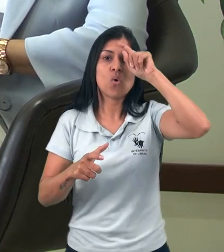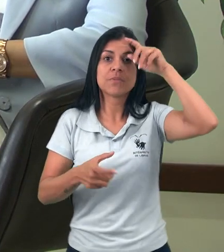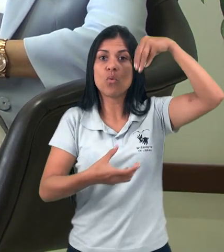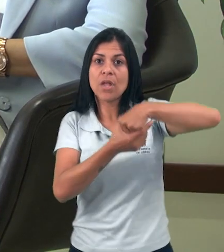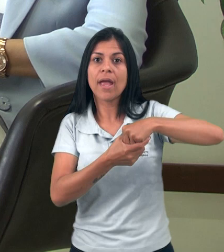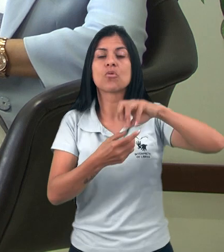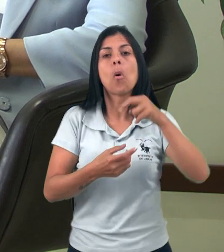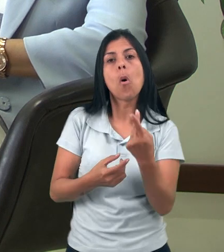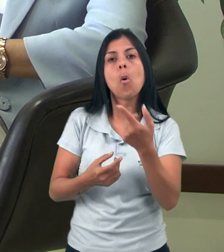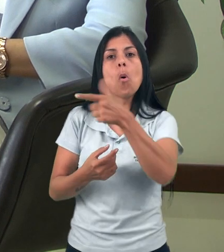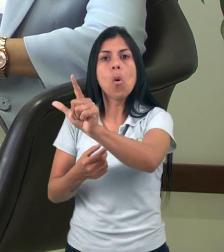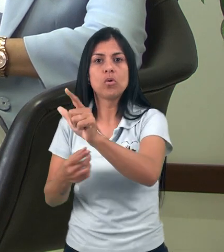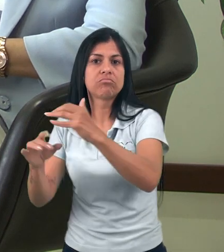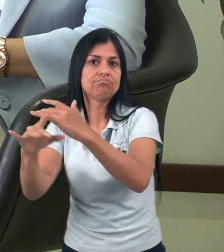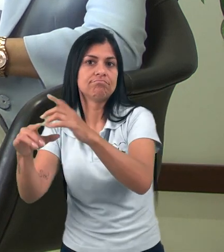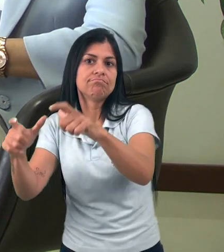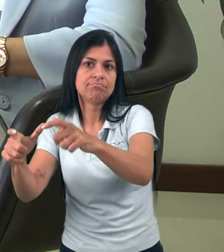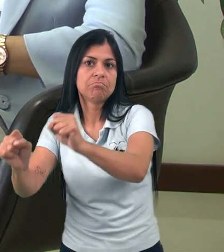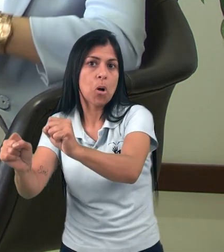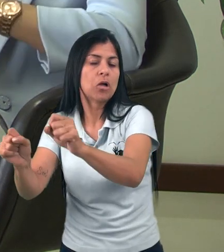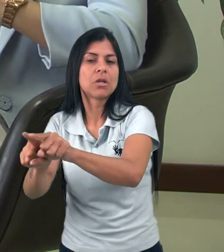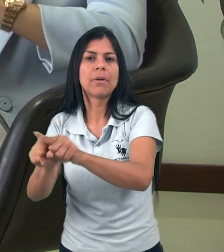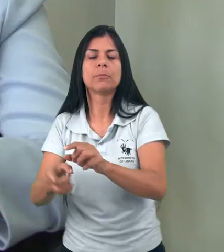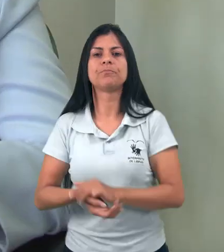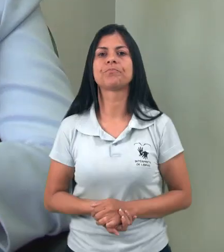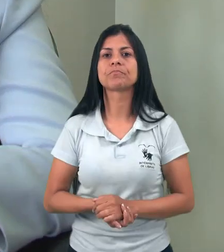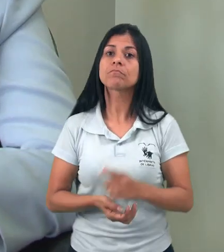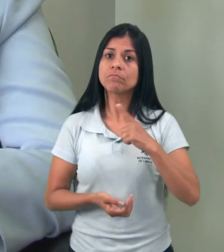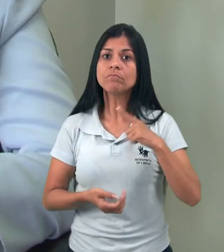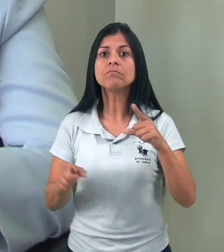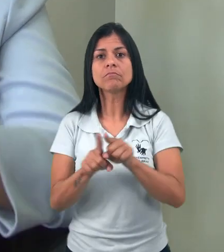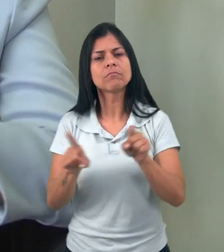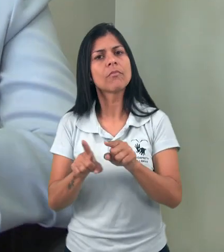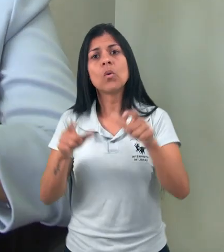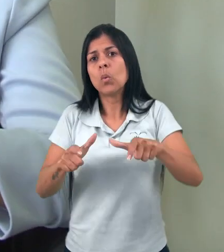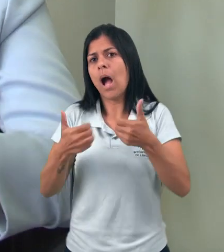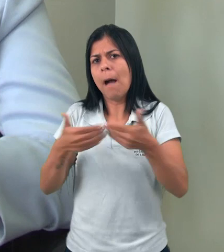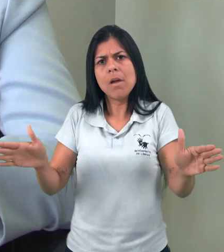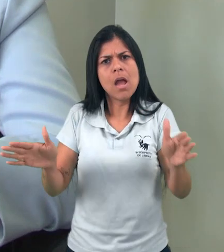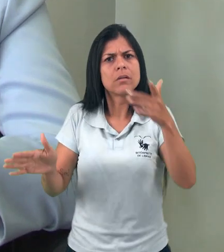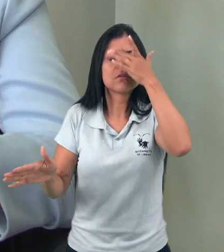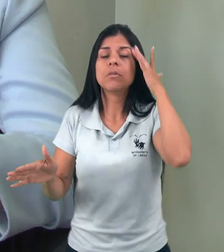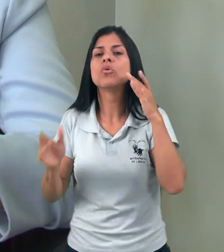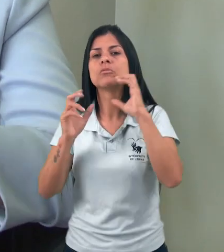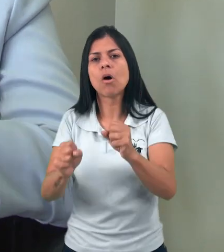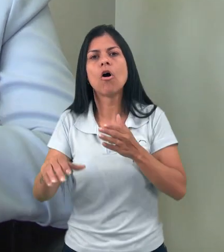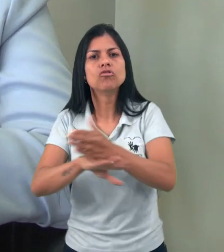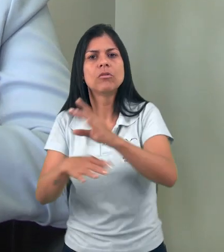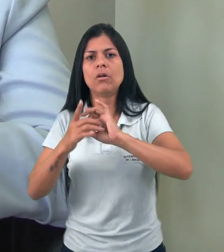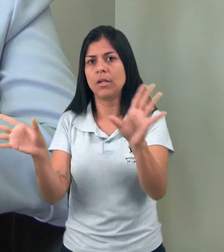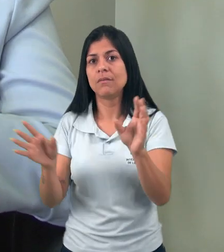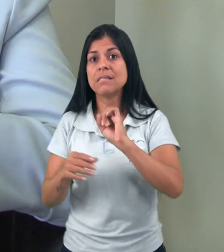hospitalar. Mas não apenas os pacientes do PAD, né? O ambulatório de cirurgia plástica é um ambulatório aberto. Os